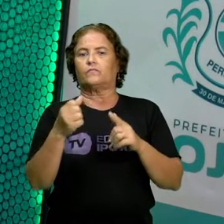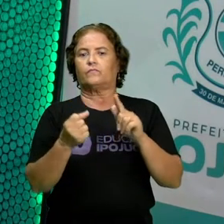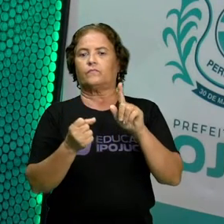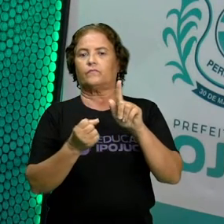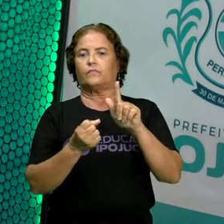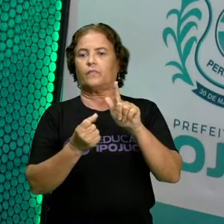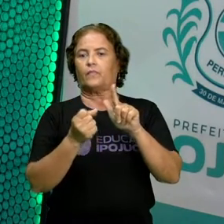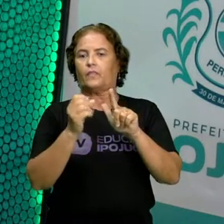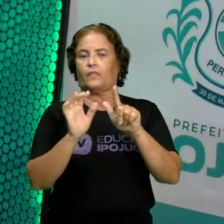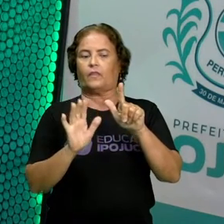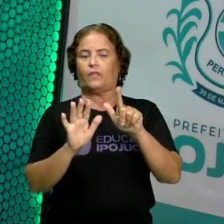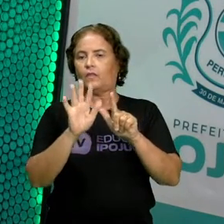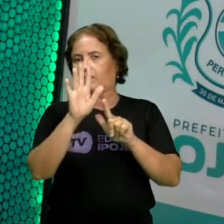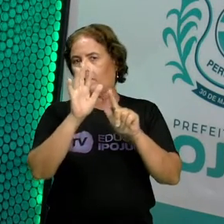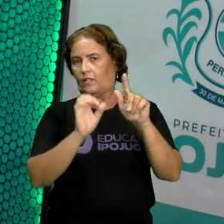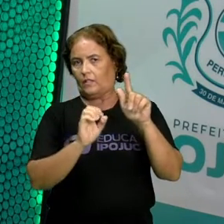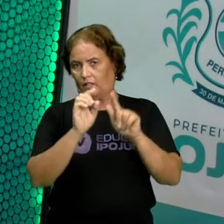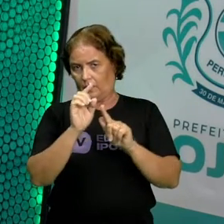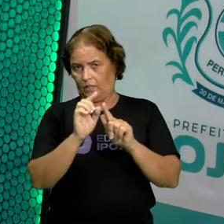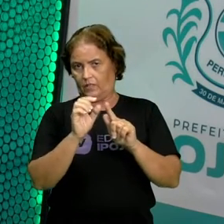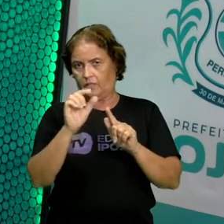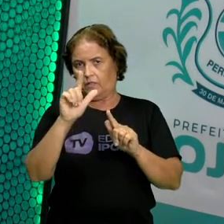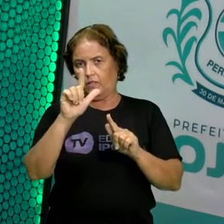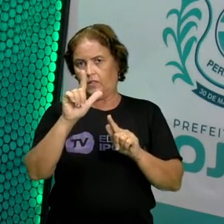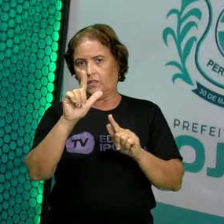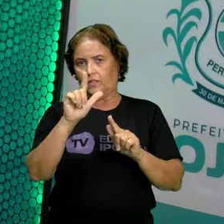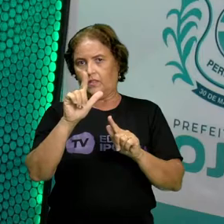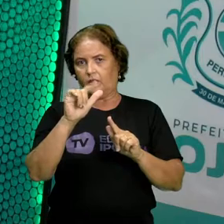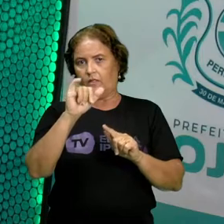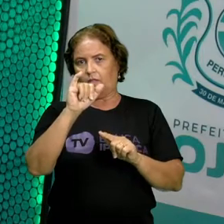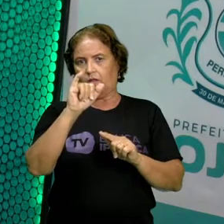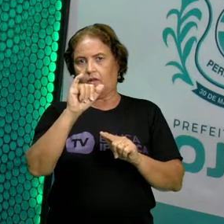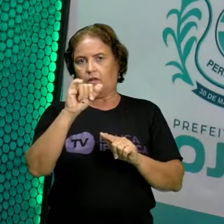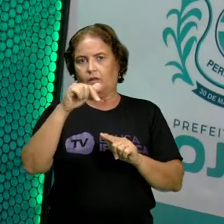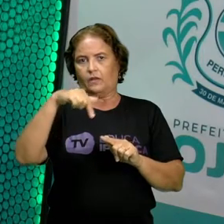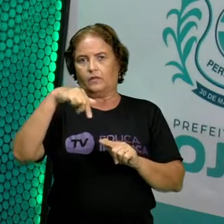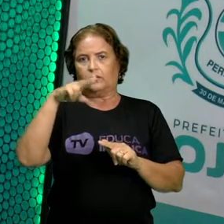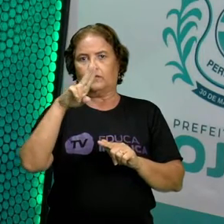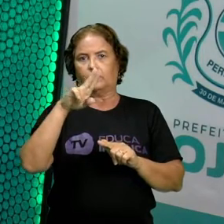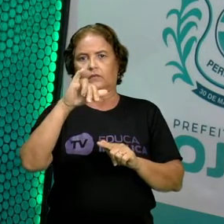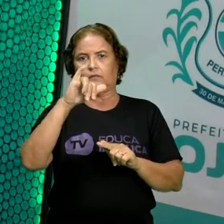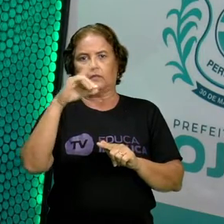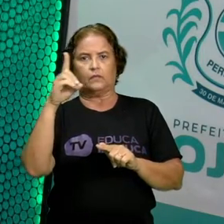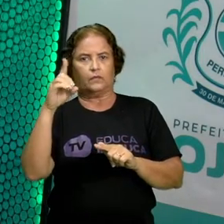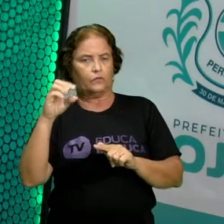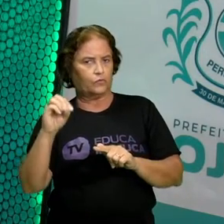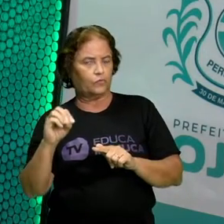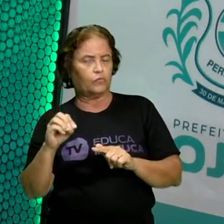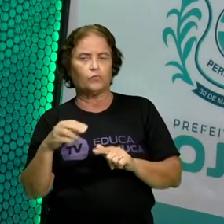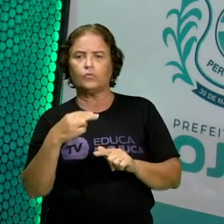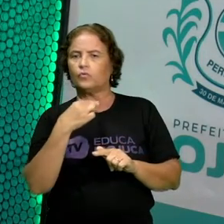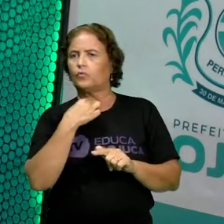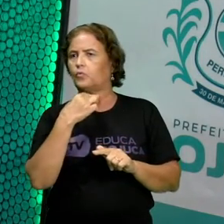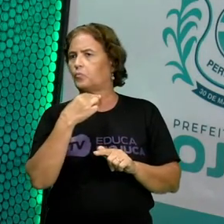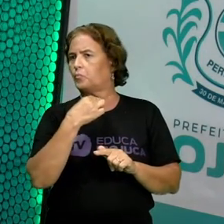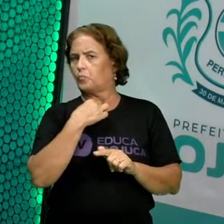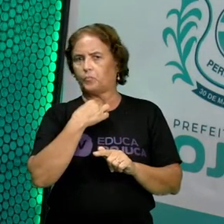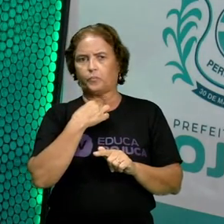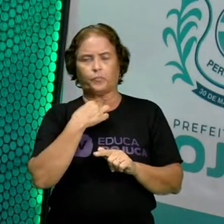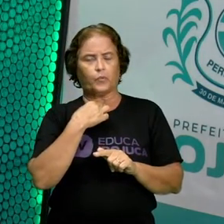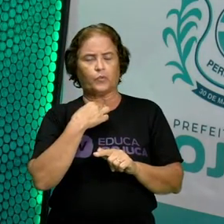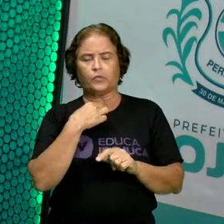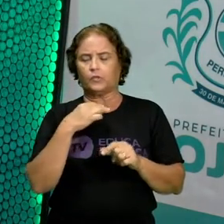medir o líquido através do metro. Não tem como. O litro, os líquidos vão